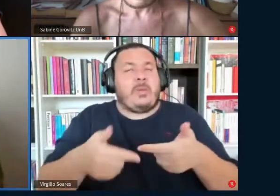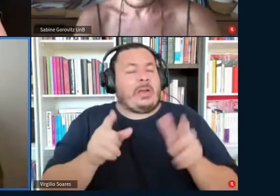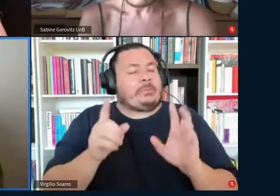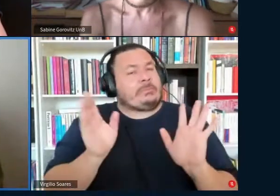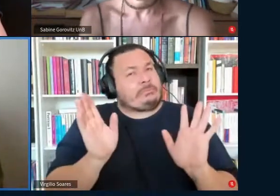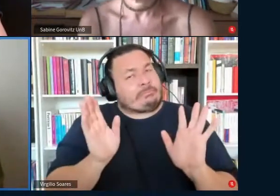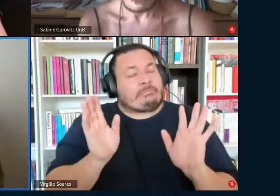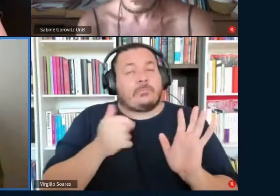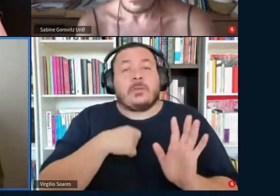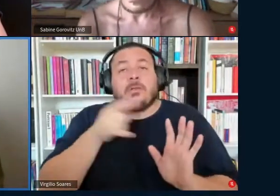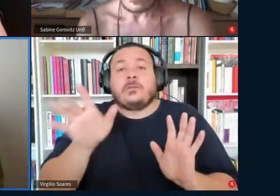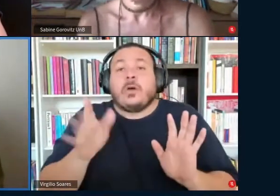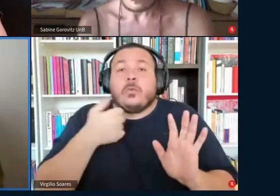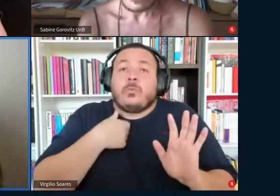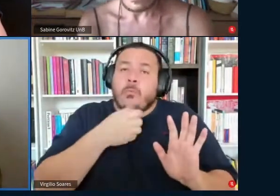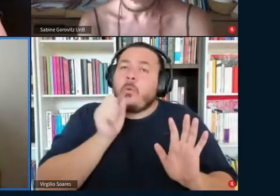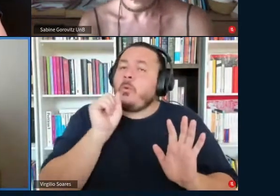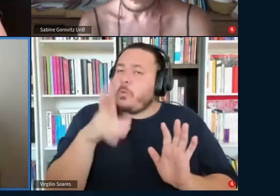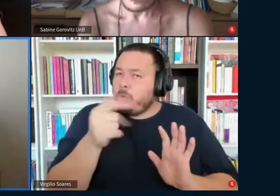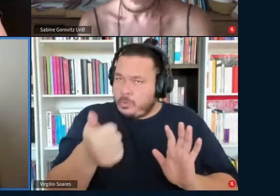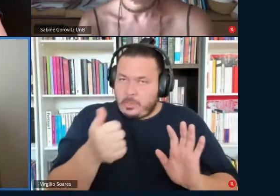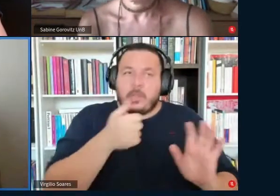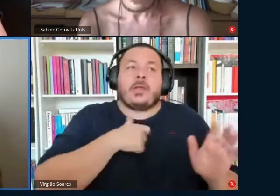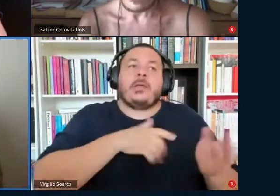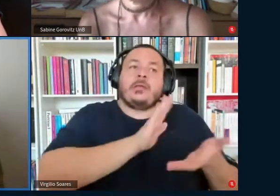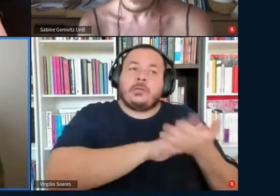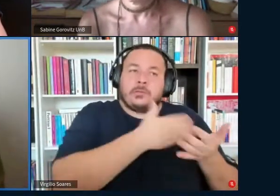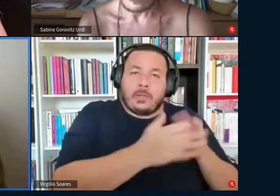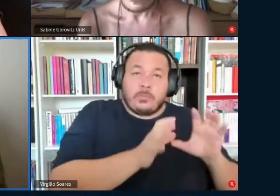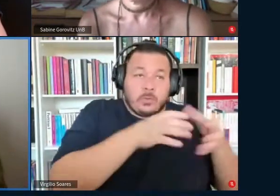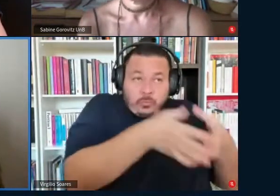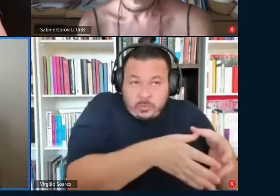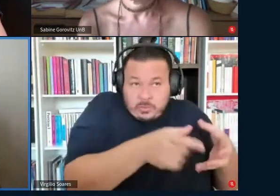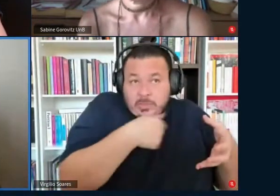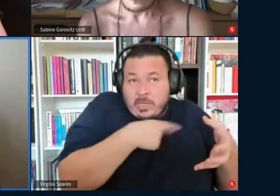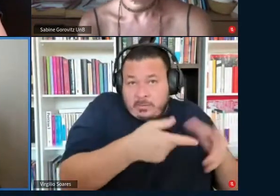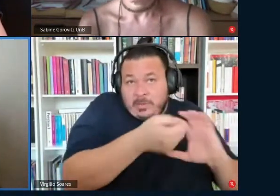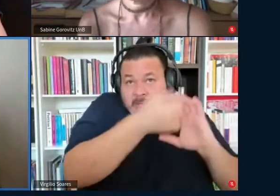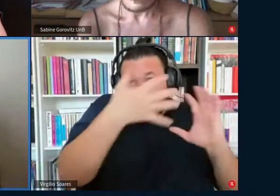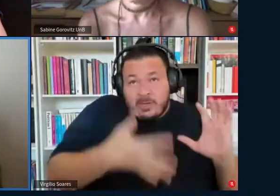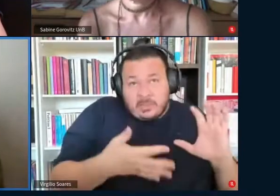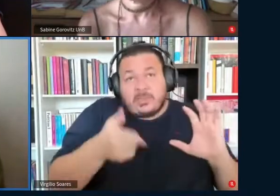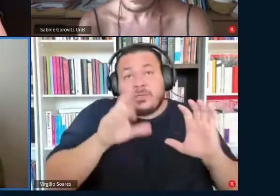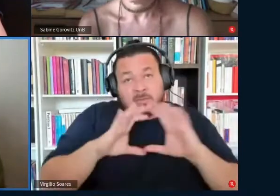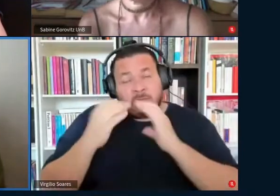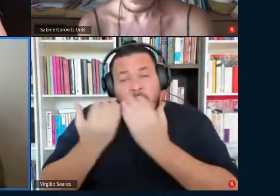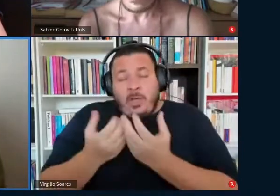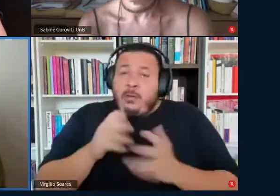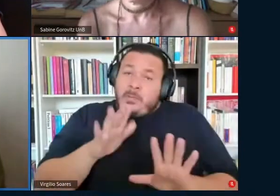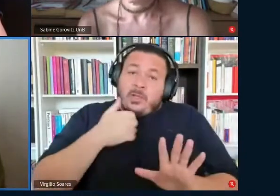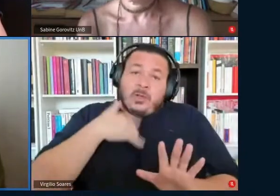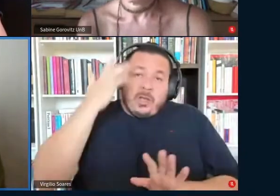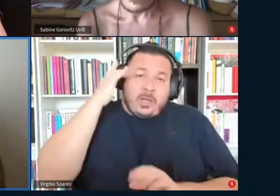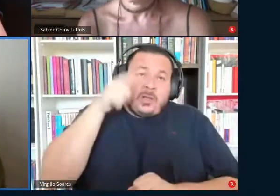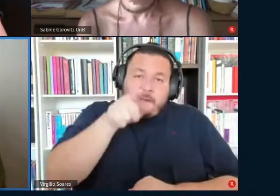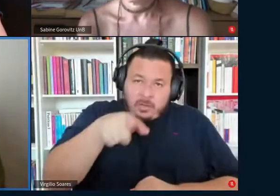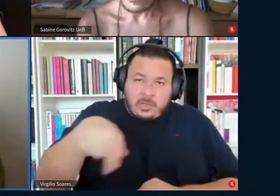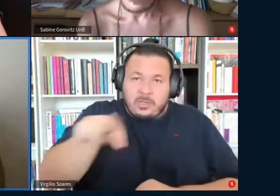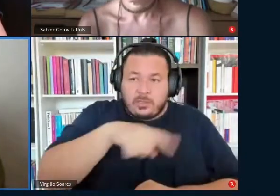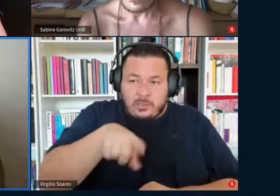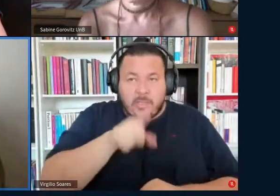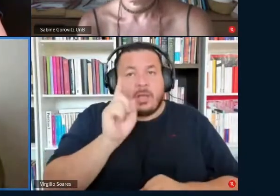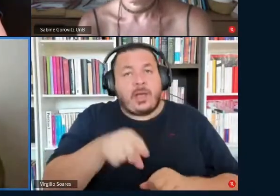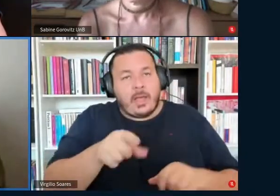ok ser intérprete comunitário com traços de interpretação de conferência, mas eu acho que ele é um intérprete, que vocês são intérpretes da